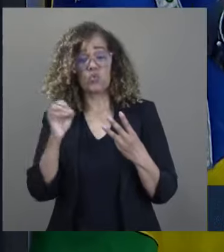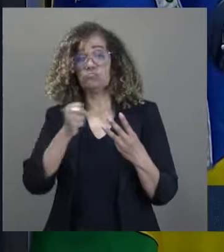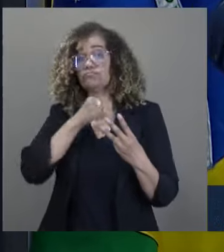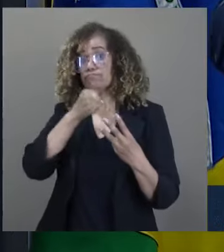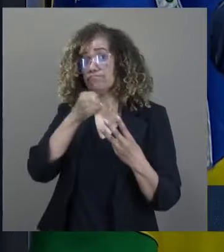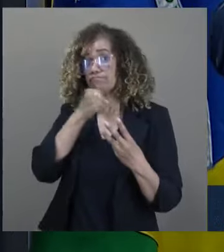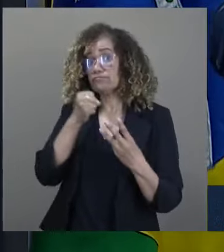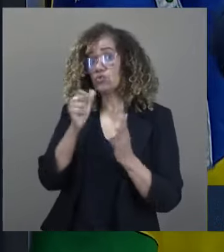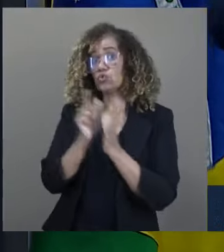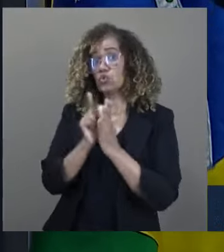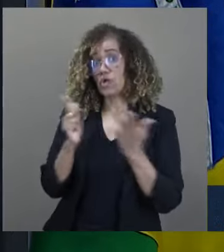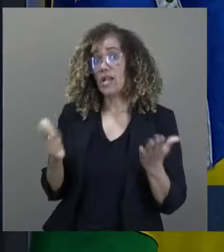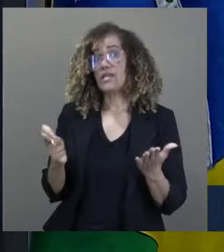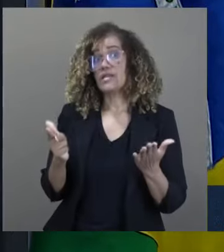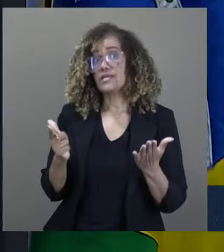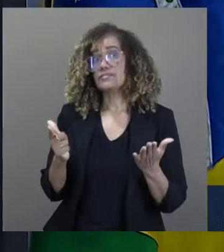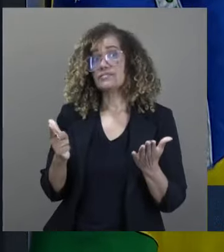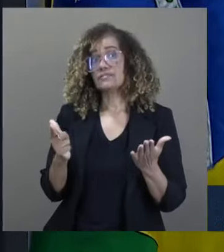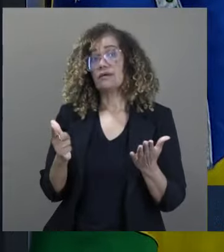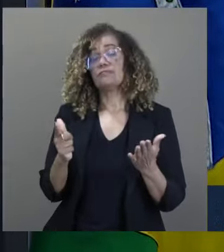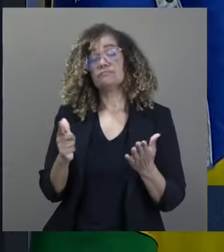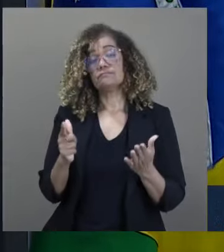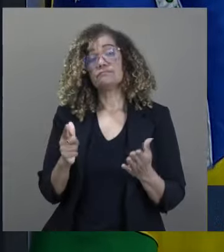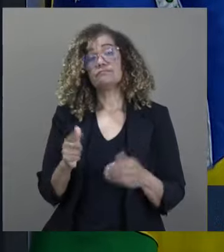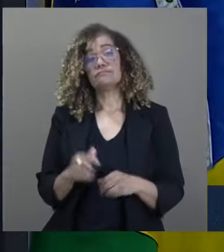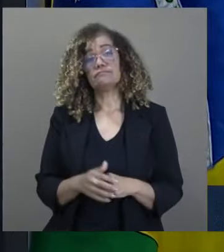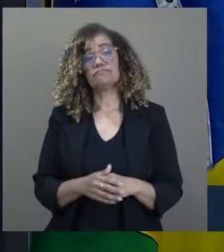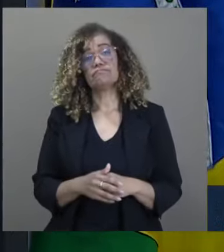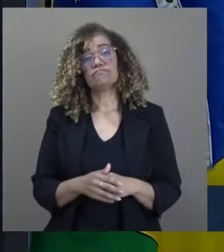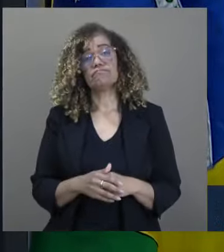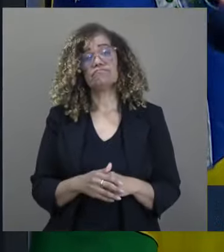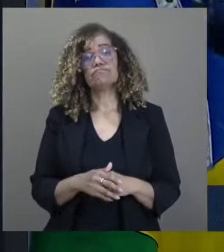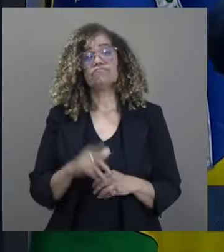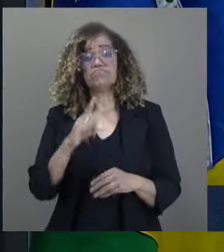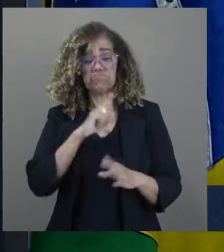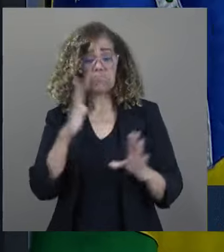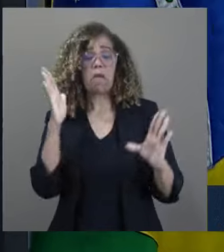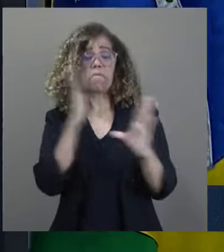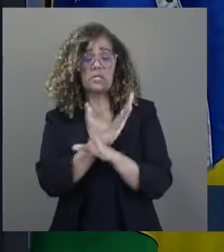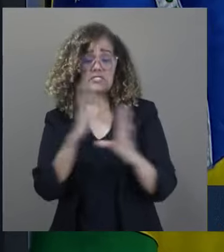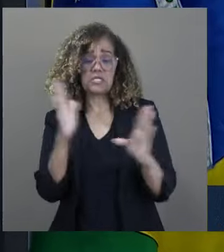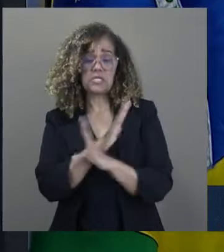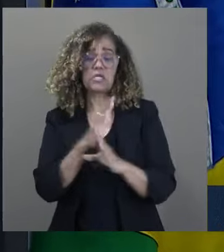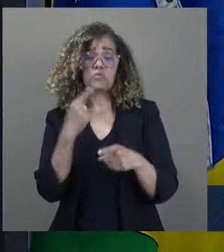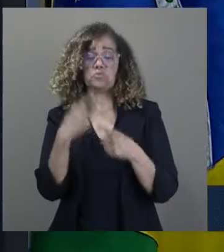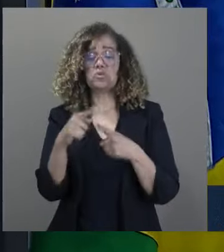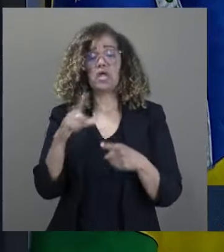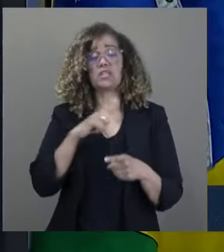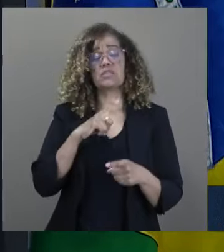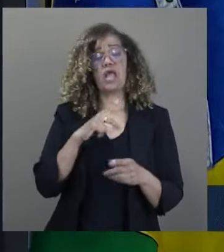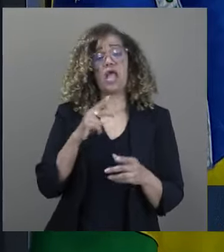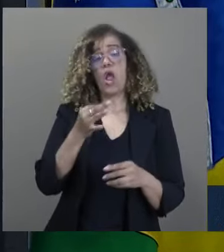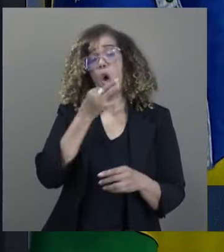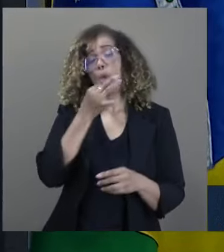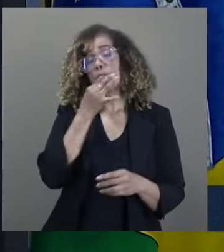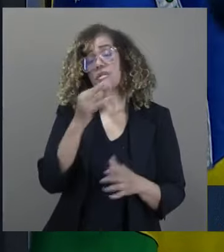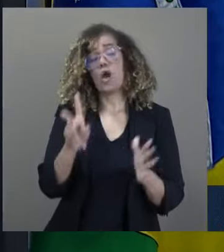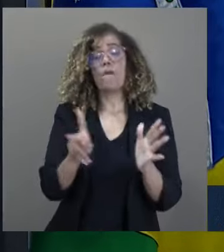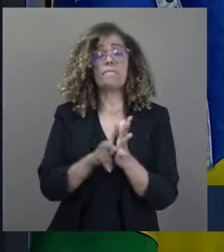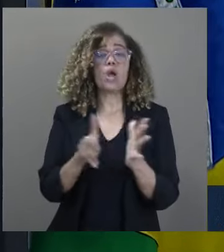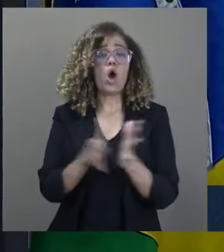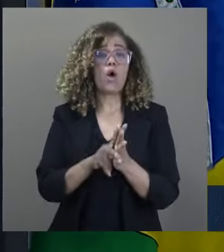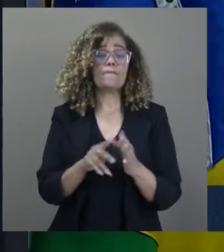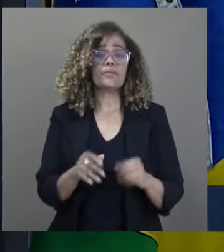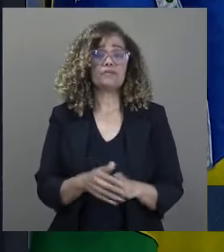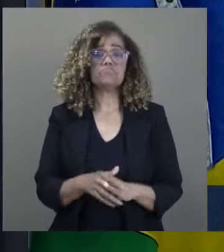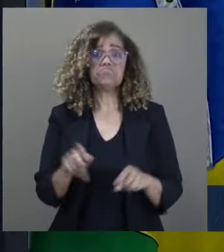jornalistas que estão sendo perseguidos pela sua opinião. E olha lá, até a